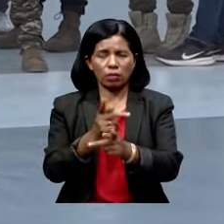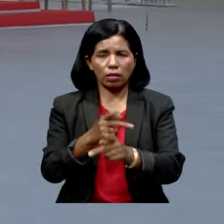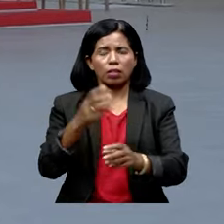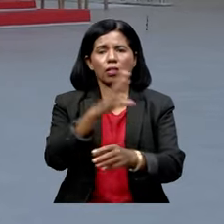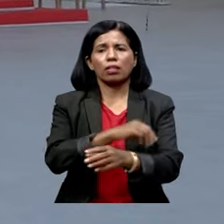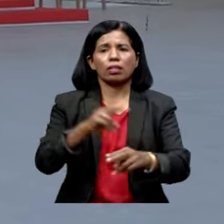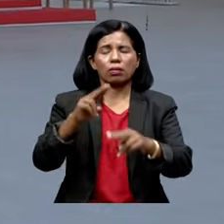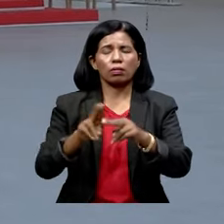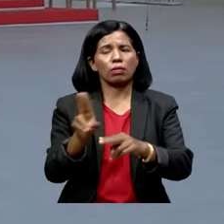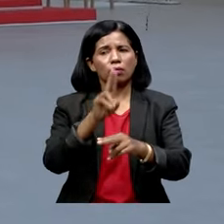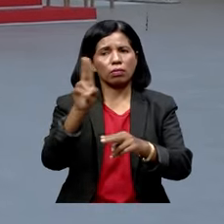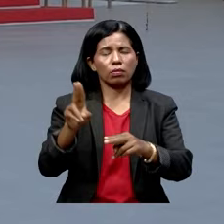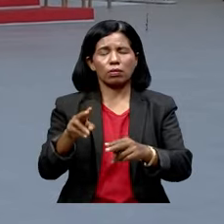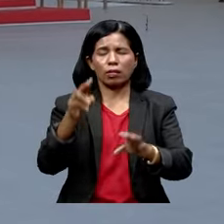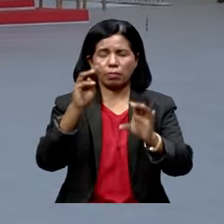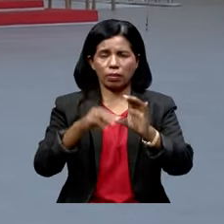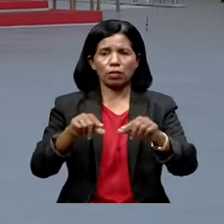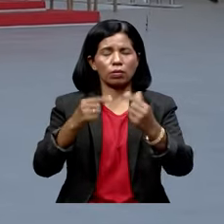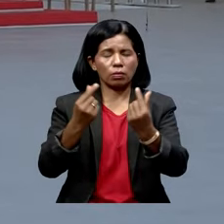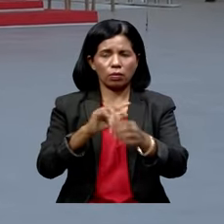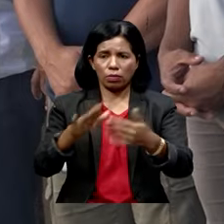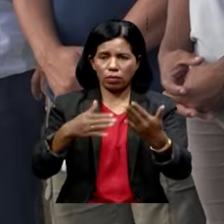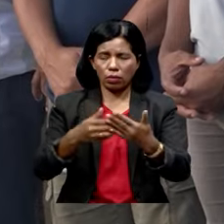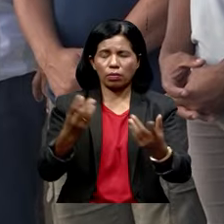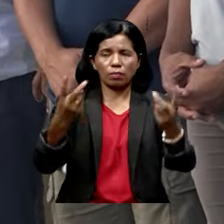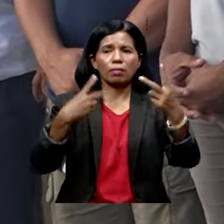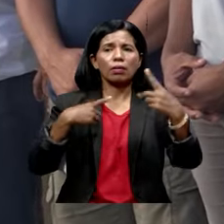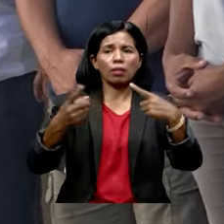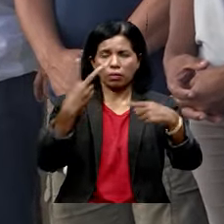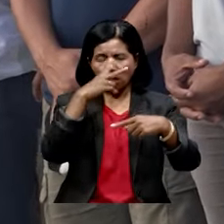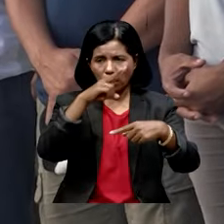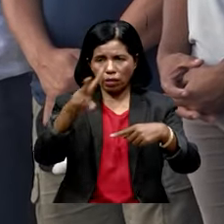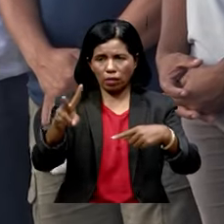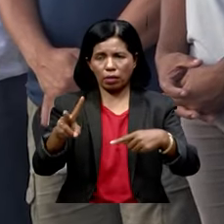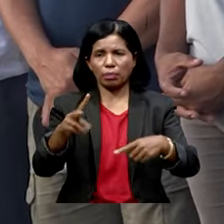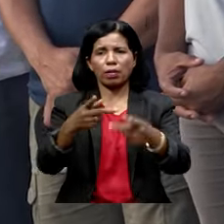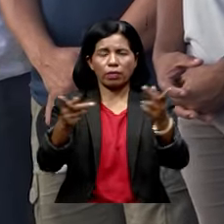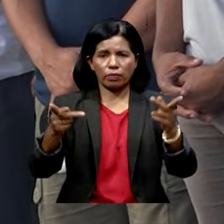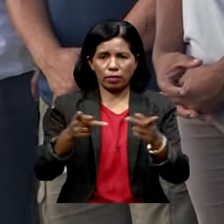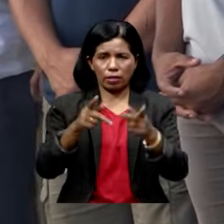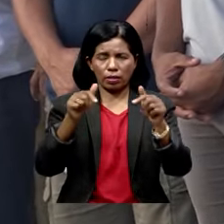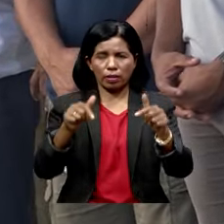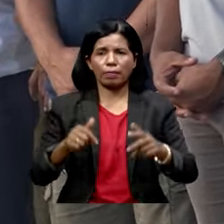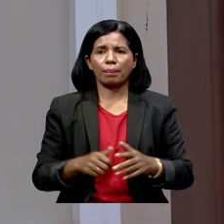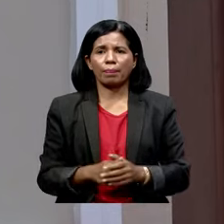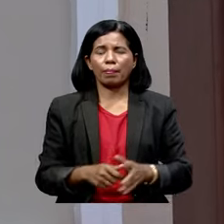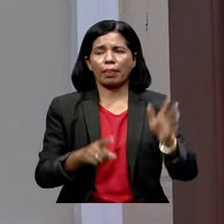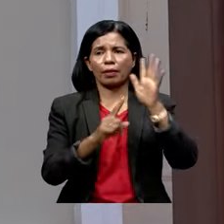vese usa rodimisa, no equipa delegação Vaticano, Mons e mai halo inspeção ba Fatine. Atuatau